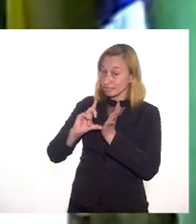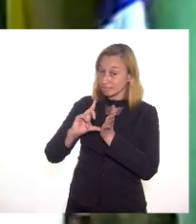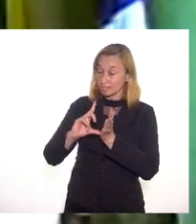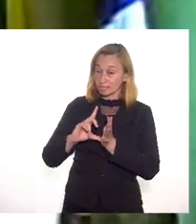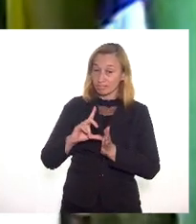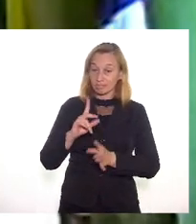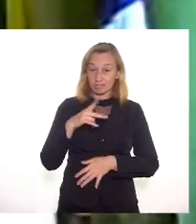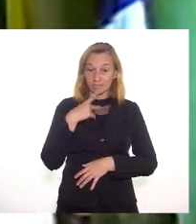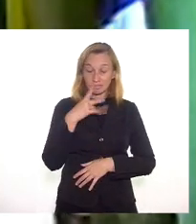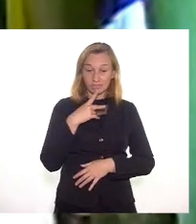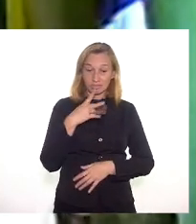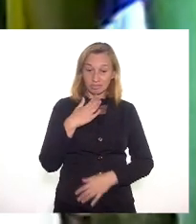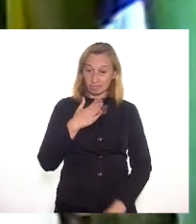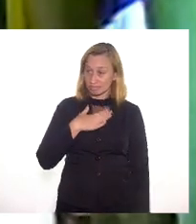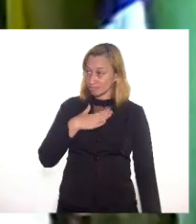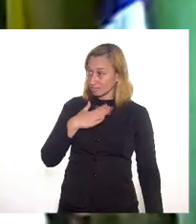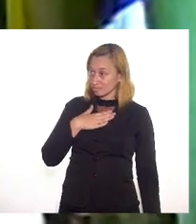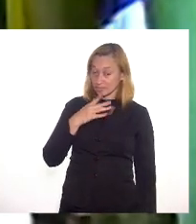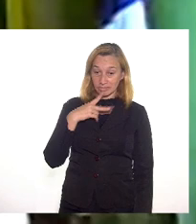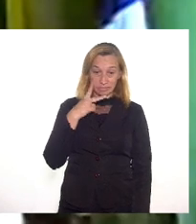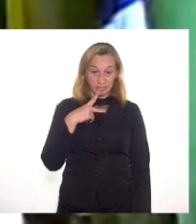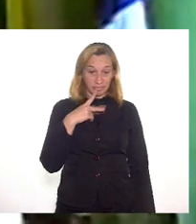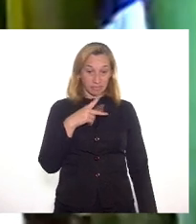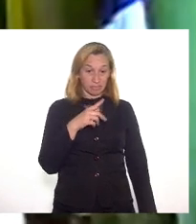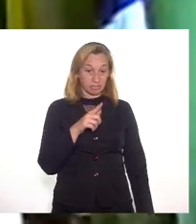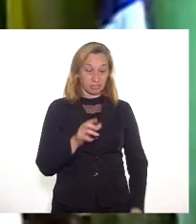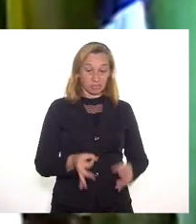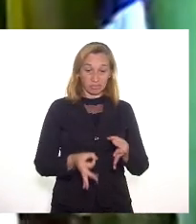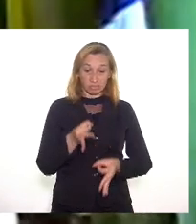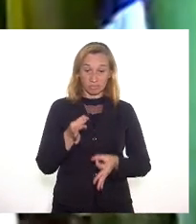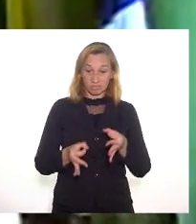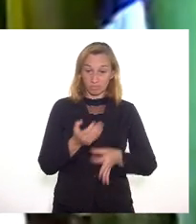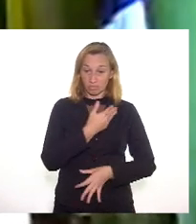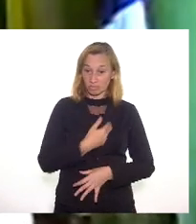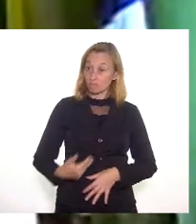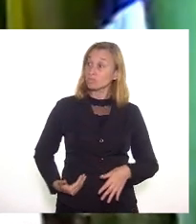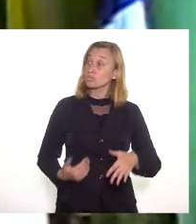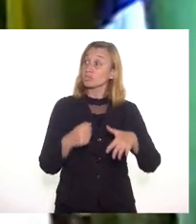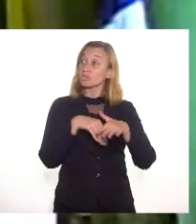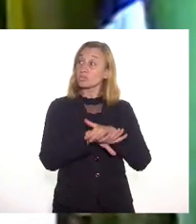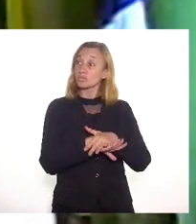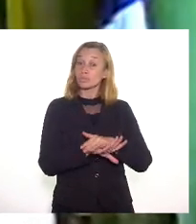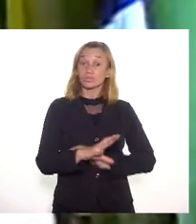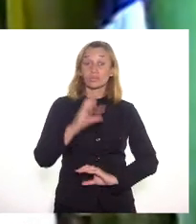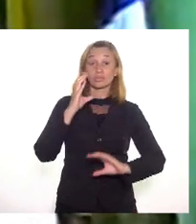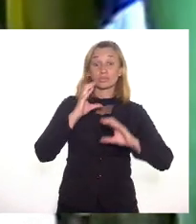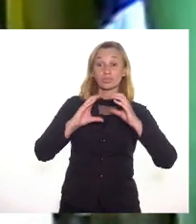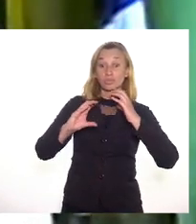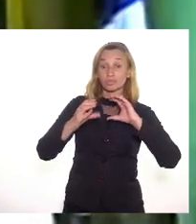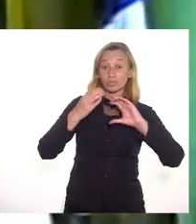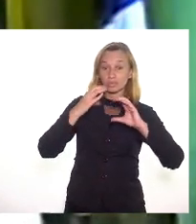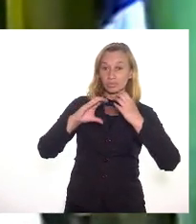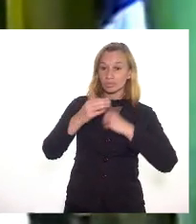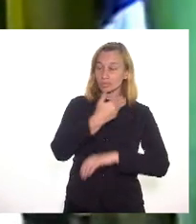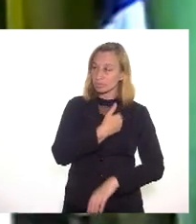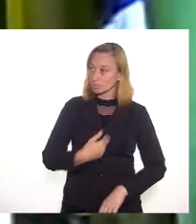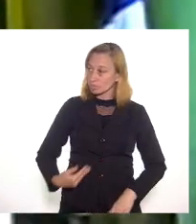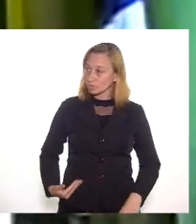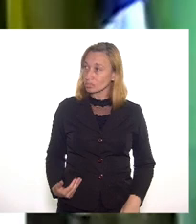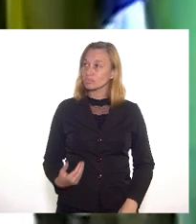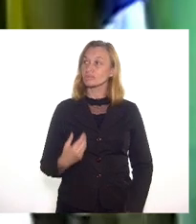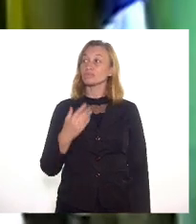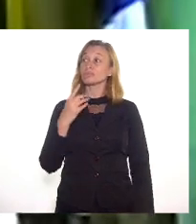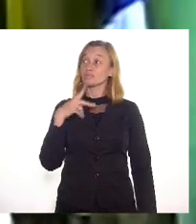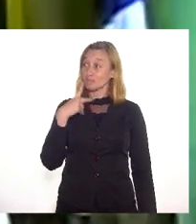quando se referia à minha pessoa, dizia o juiz governador. Então, Lucinha, guarda. O cantor governador, o Dionísio Lins está